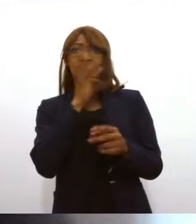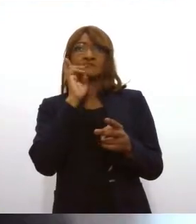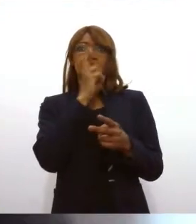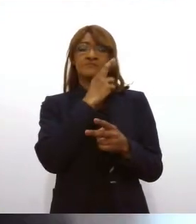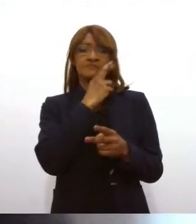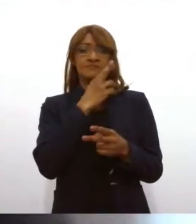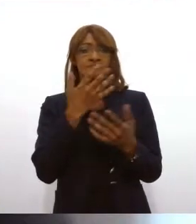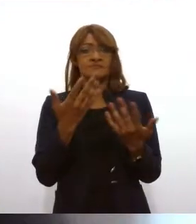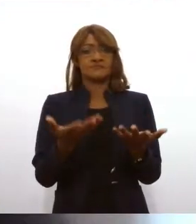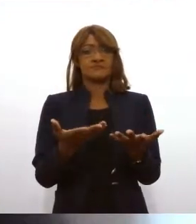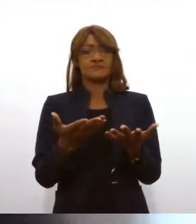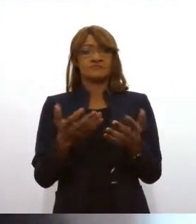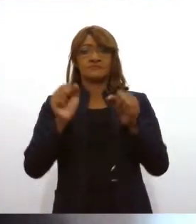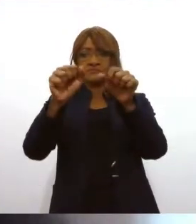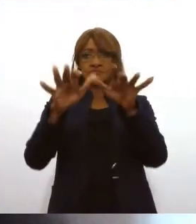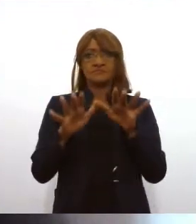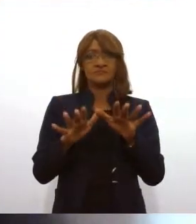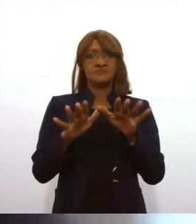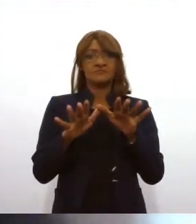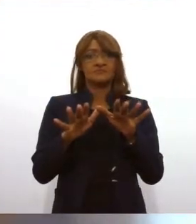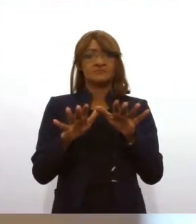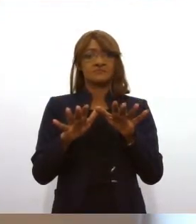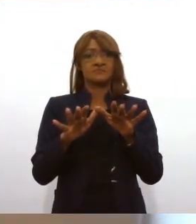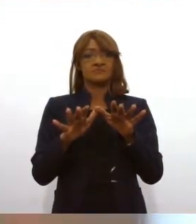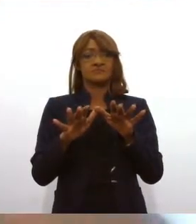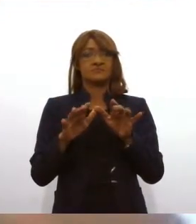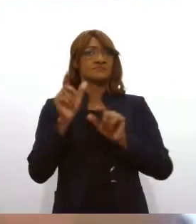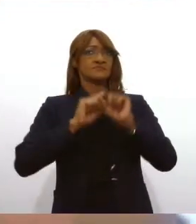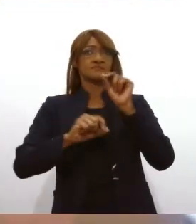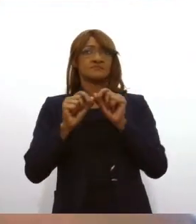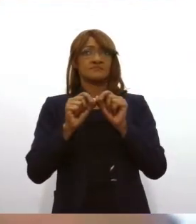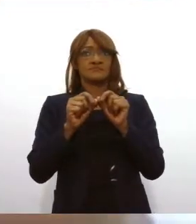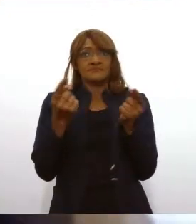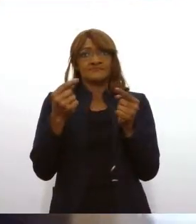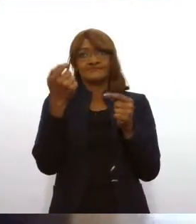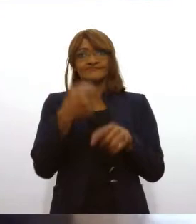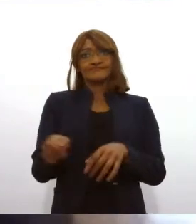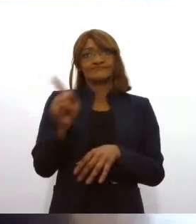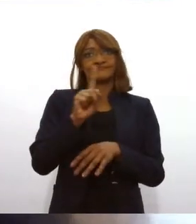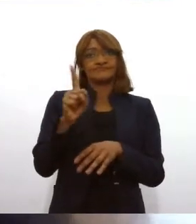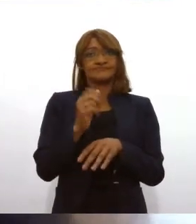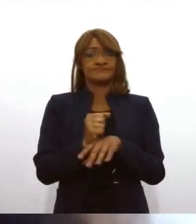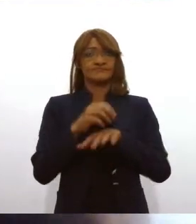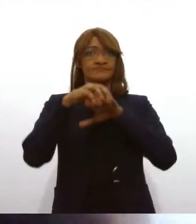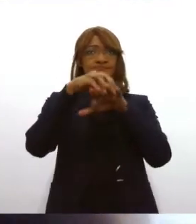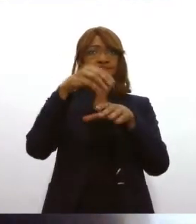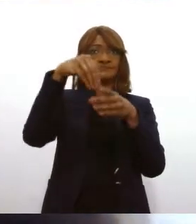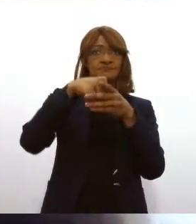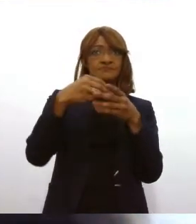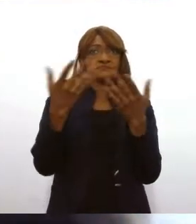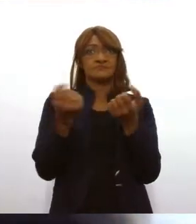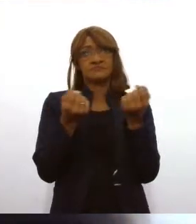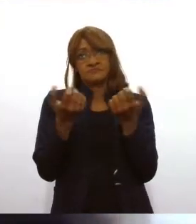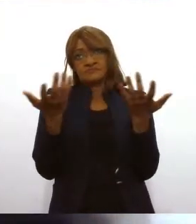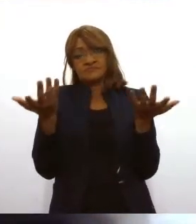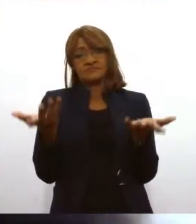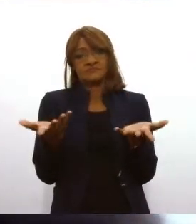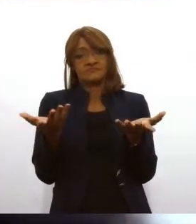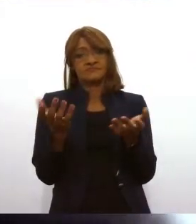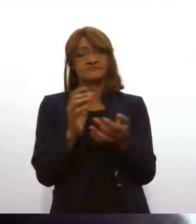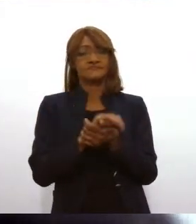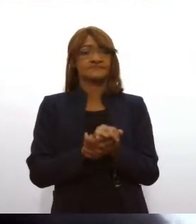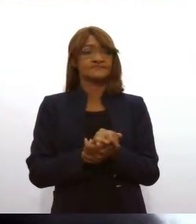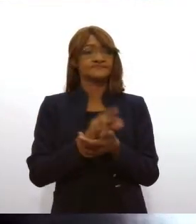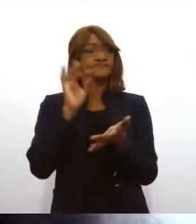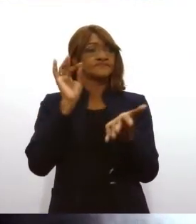de auditórios, etc., perde um pouco o sentido, né? Como eu disse, alguns lugares já estão encerrando as atividades de drive-in. Então, na